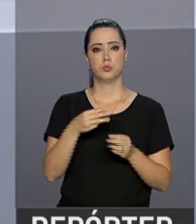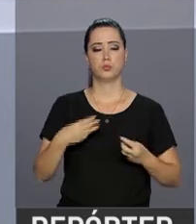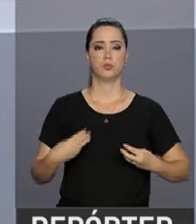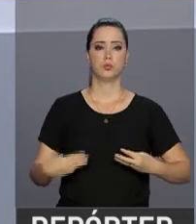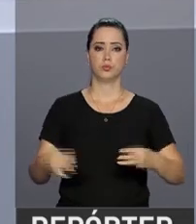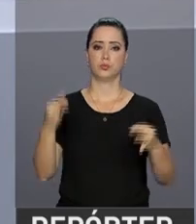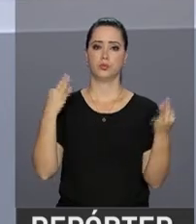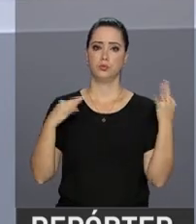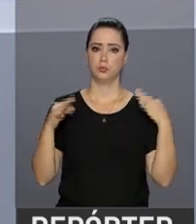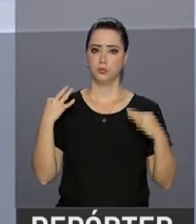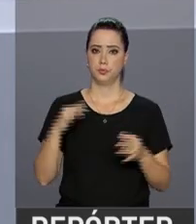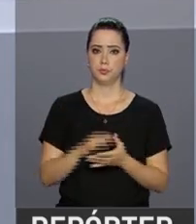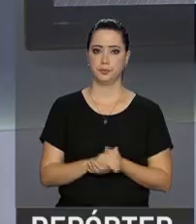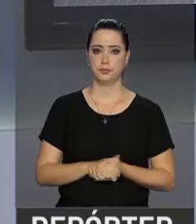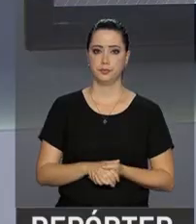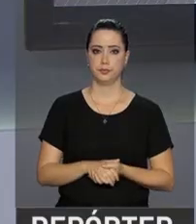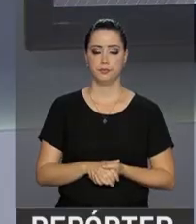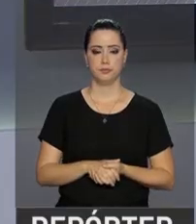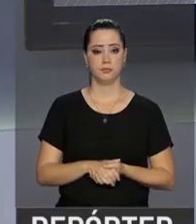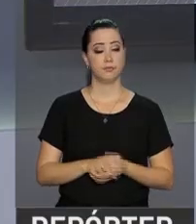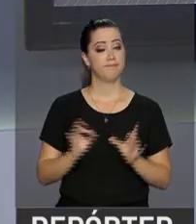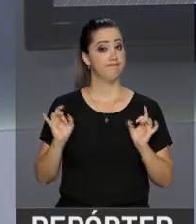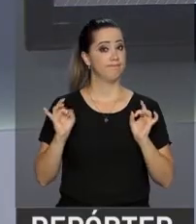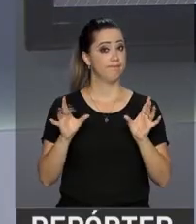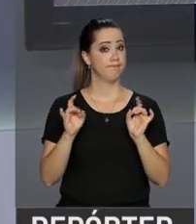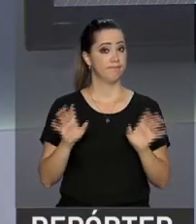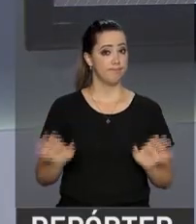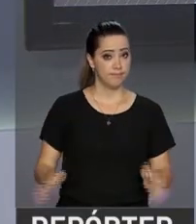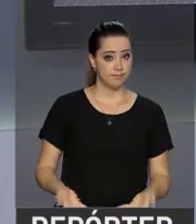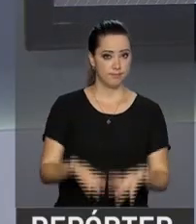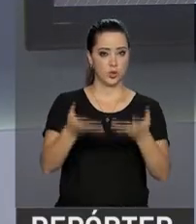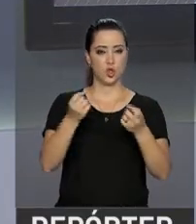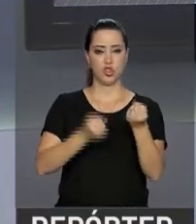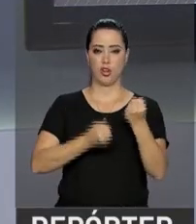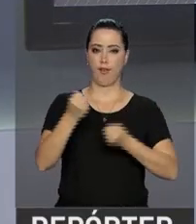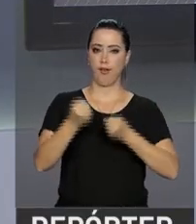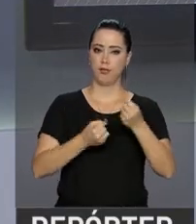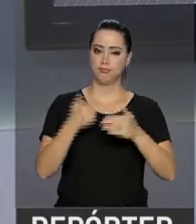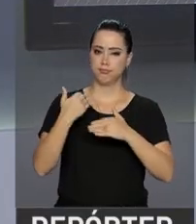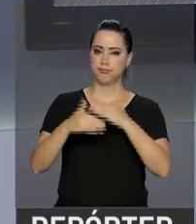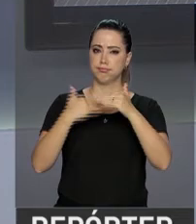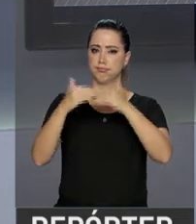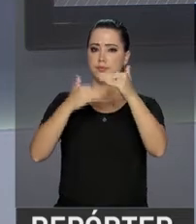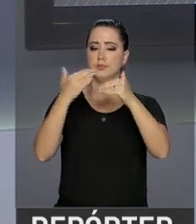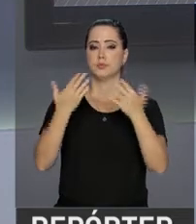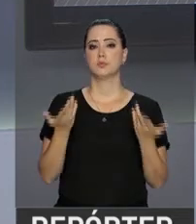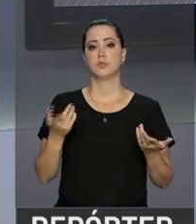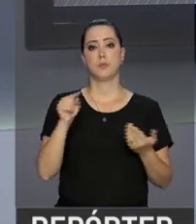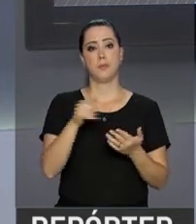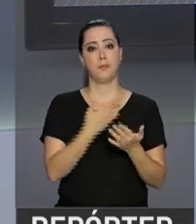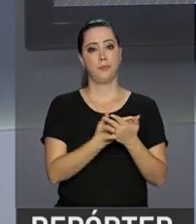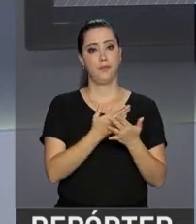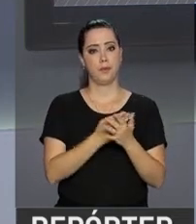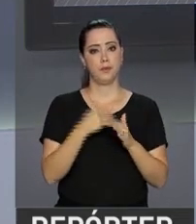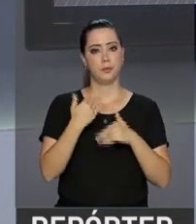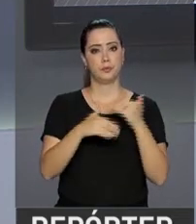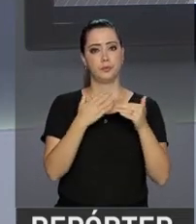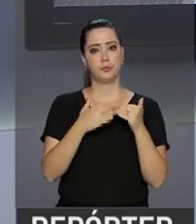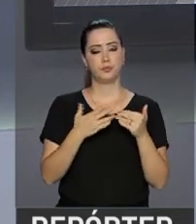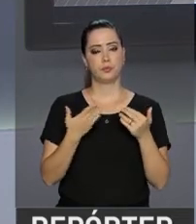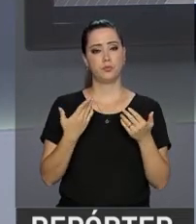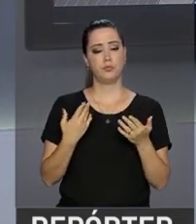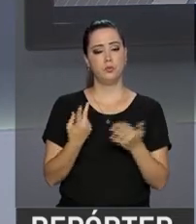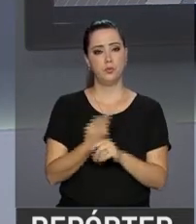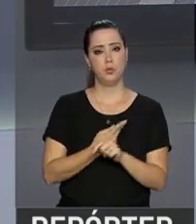do Ministério do Turismo. Venda e produção de carros no Brasil em trajetória de crescimento. Segundo especialistas, o aumento